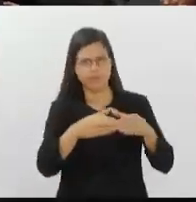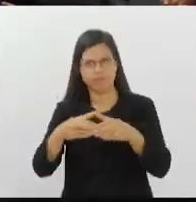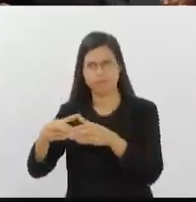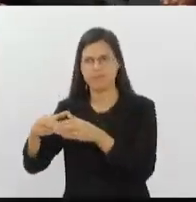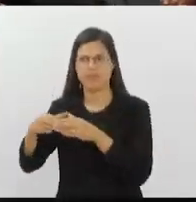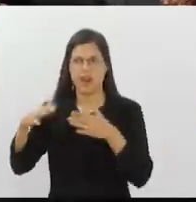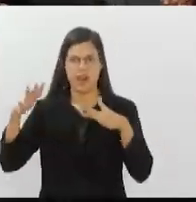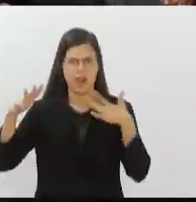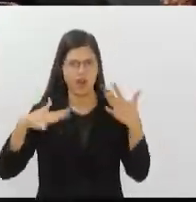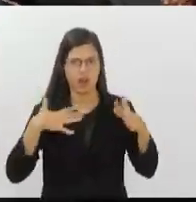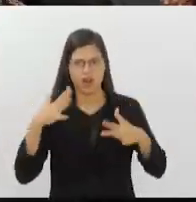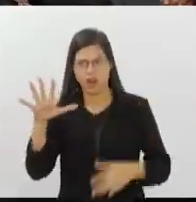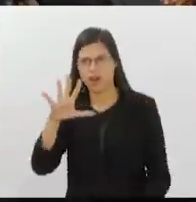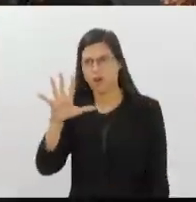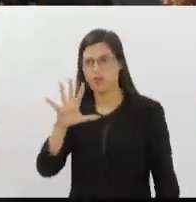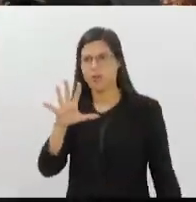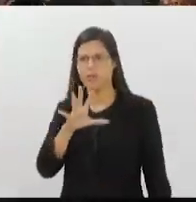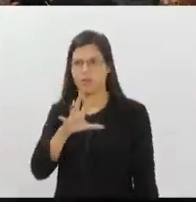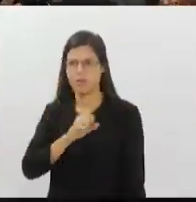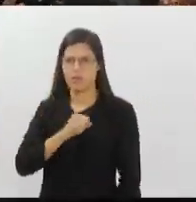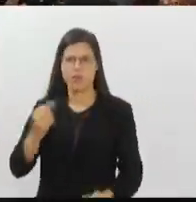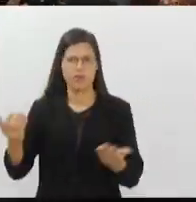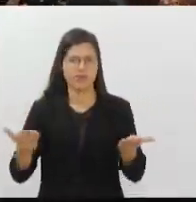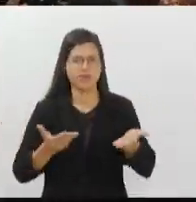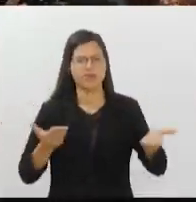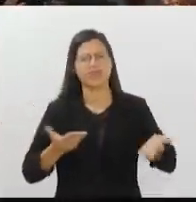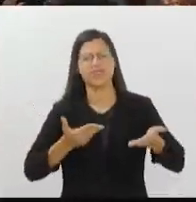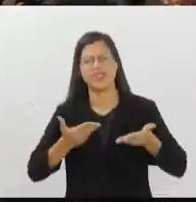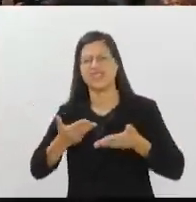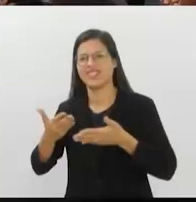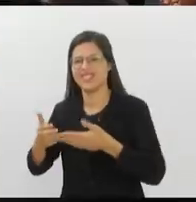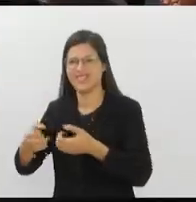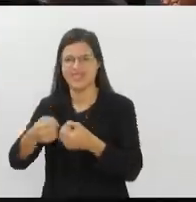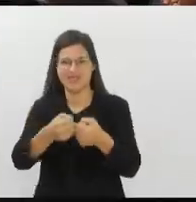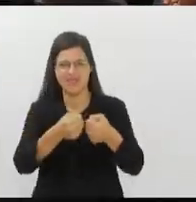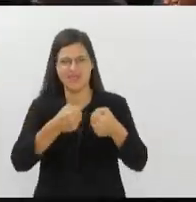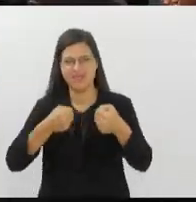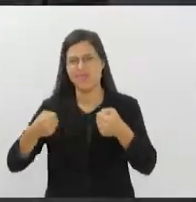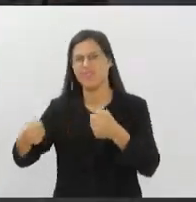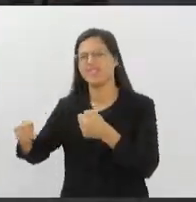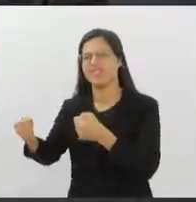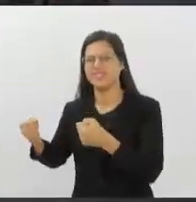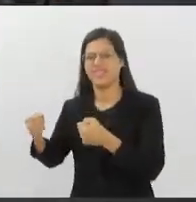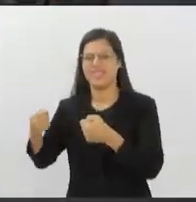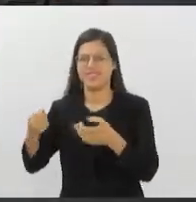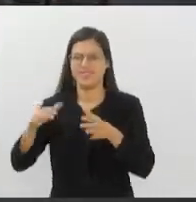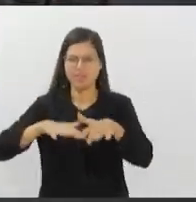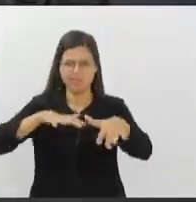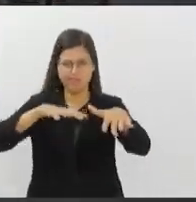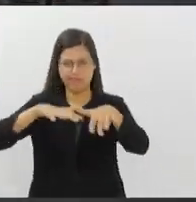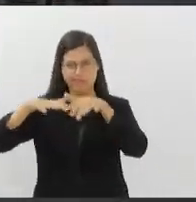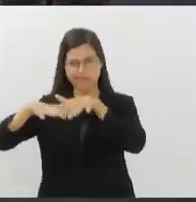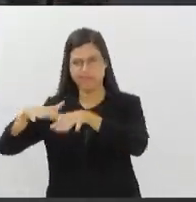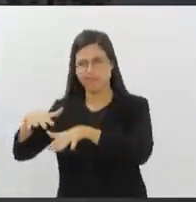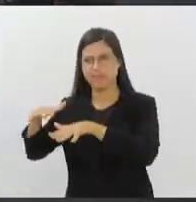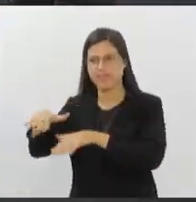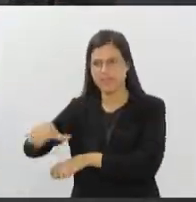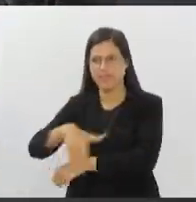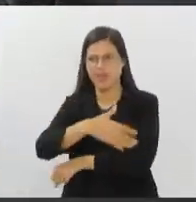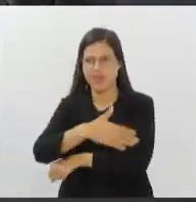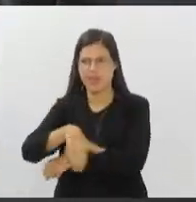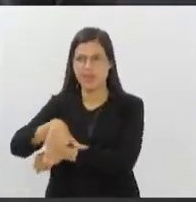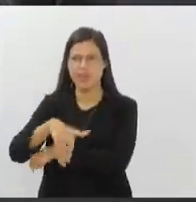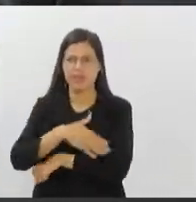da alegria, meu amor. E hoje eu vou abrir as portas. Hoje eu vou sair